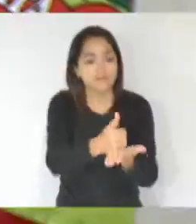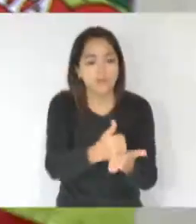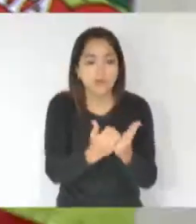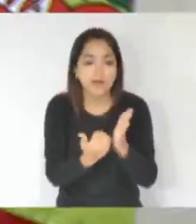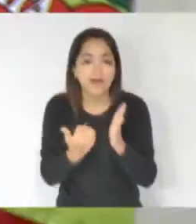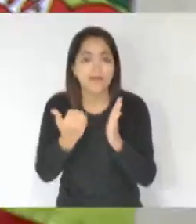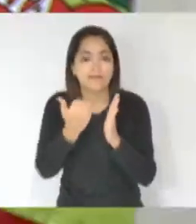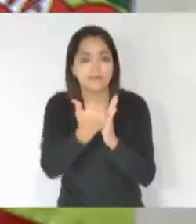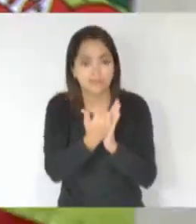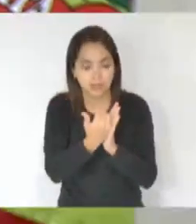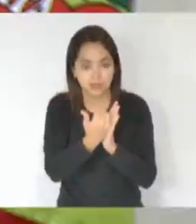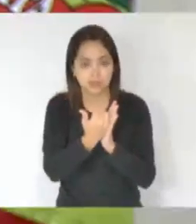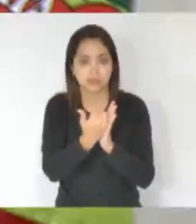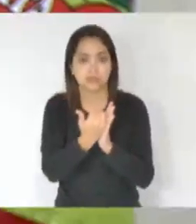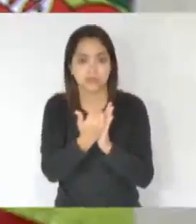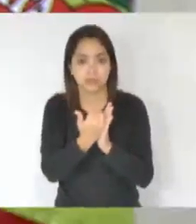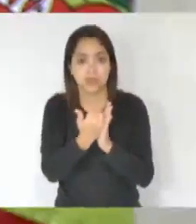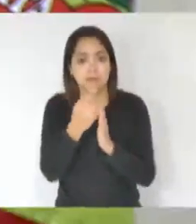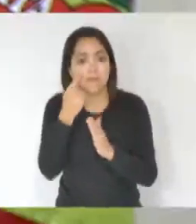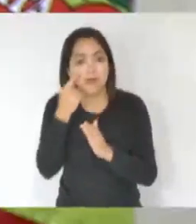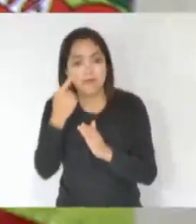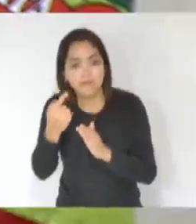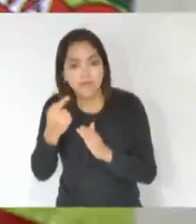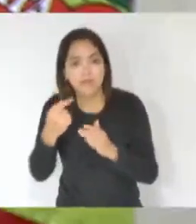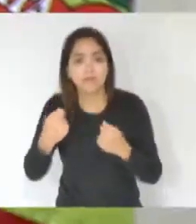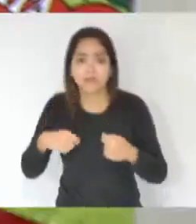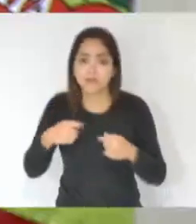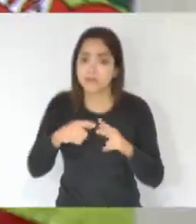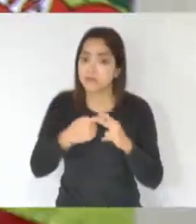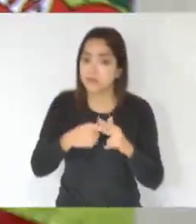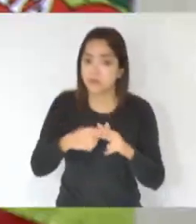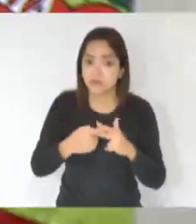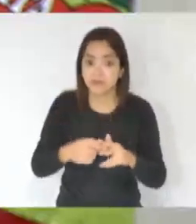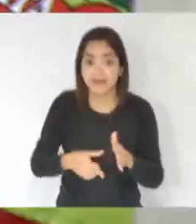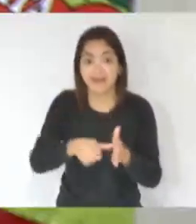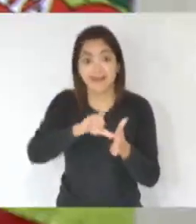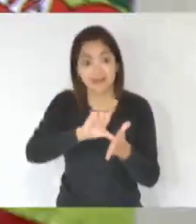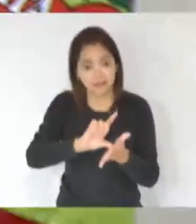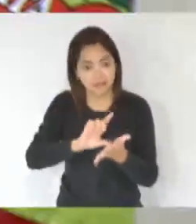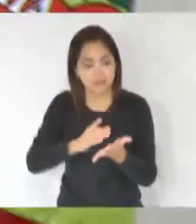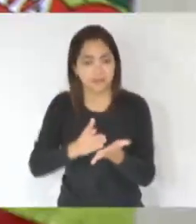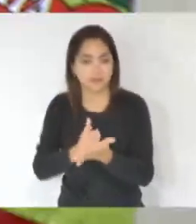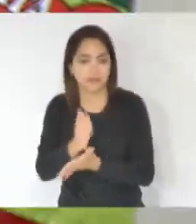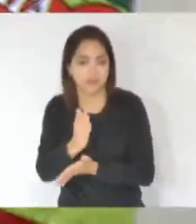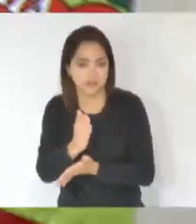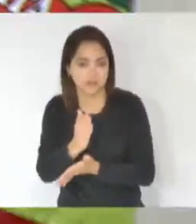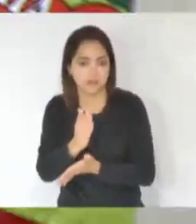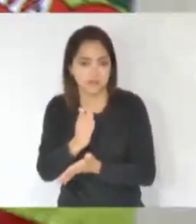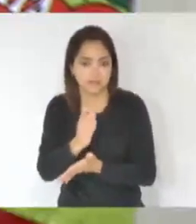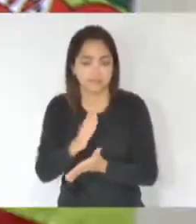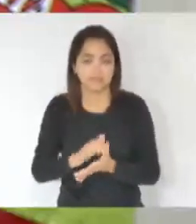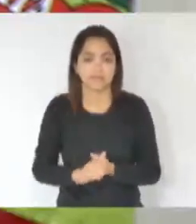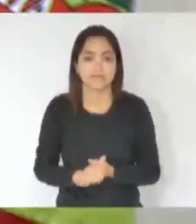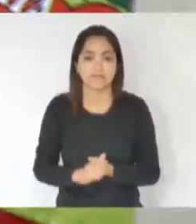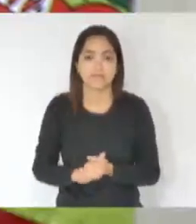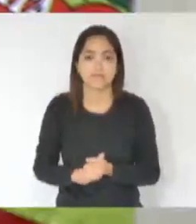enxergar que essa correção precisa ser feita antes da aprovação em definitivo do orçamento,